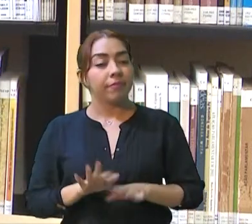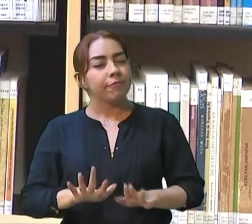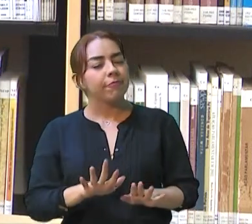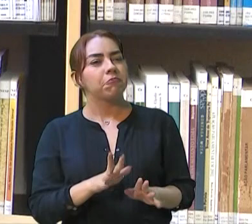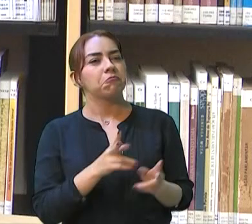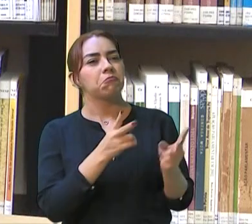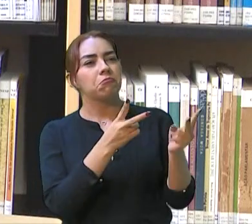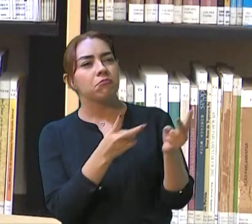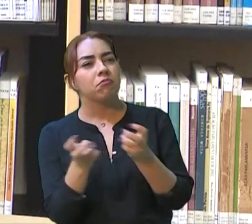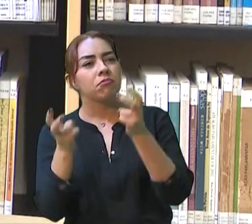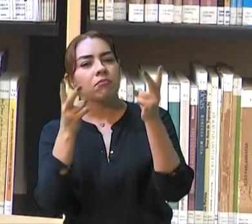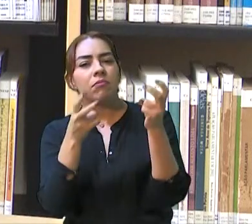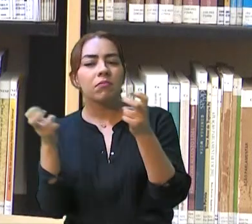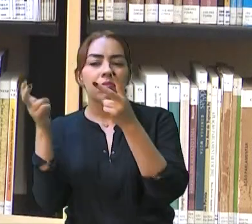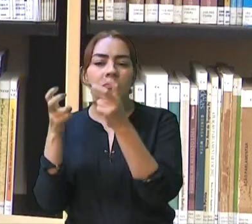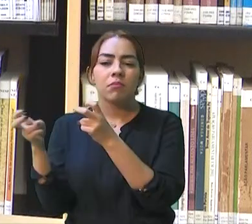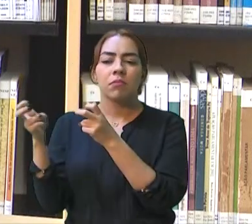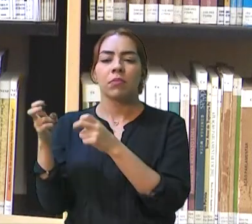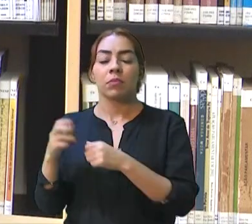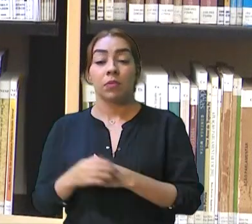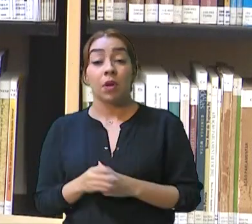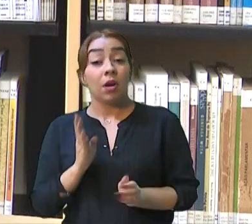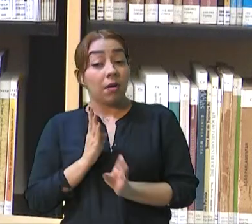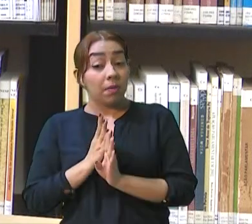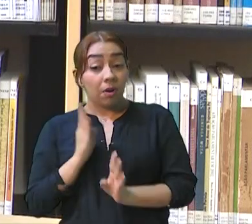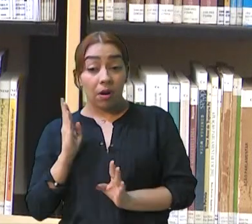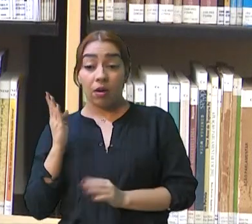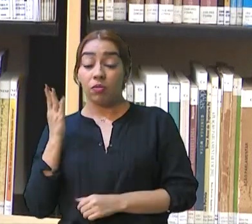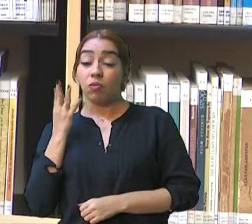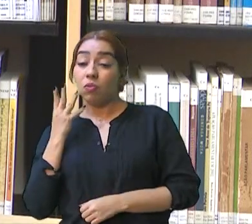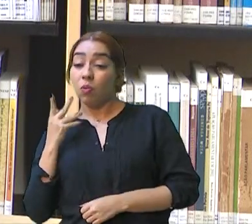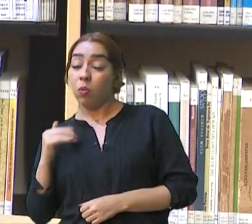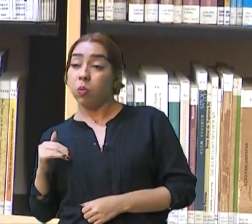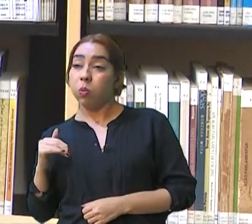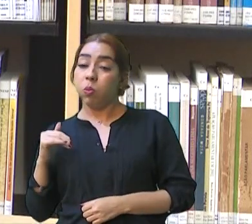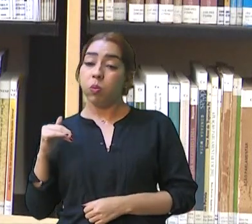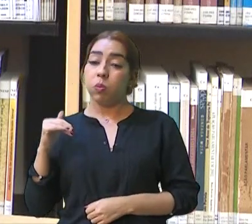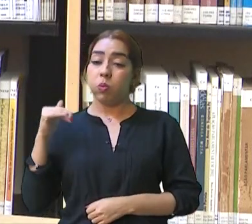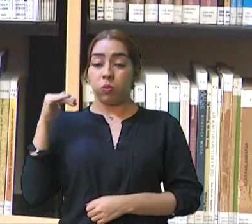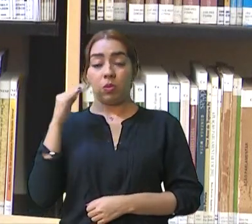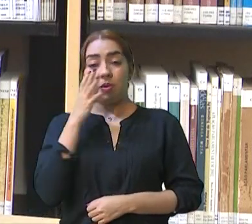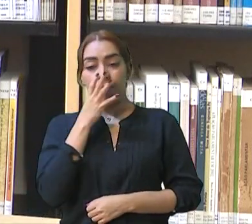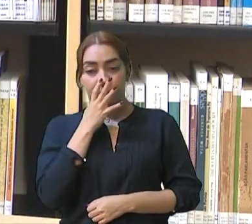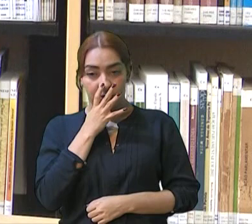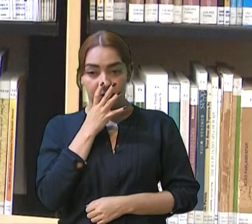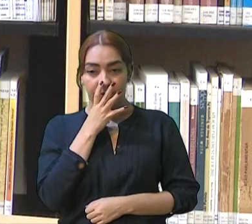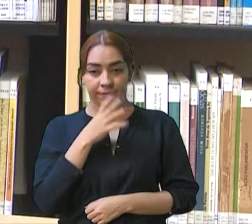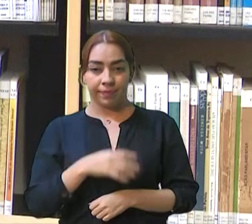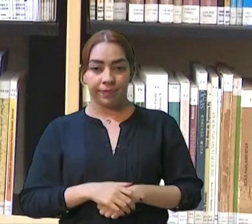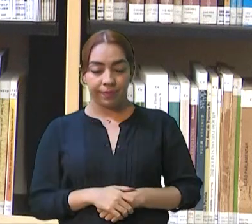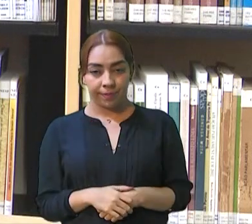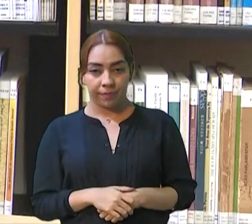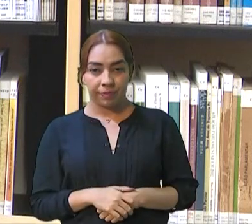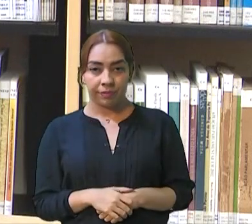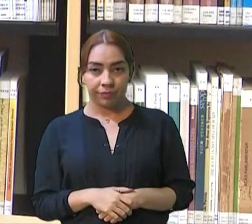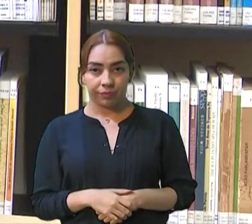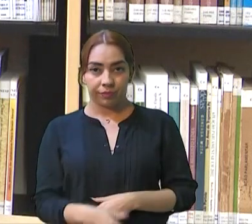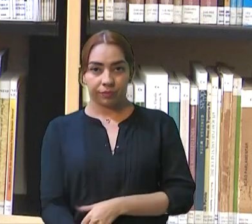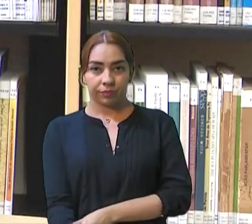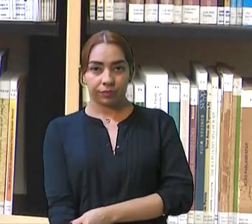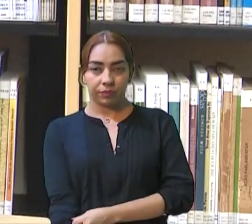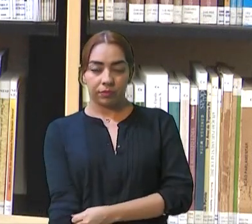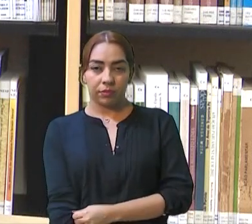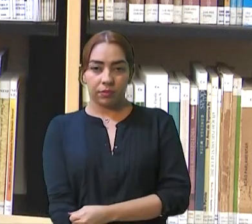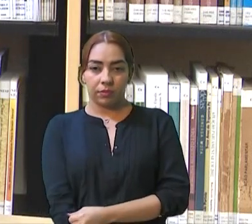foram dando que o público foi crescendo junto. Mas as histórias não estavam acompanhando. Quando a